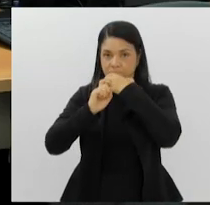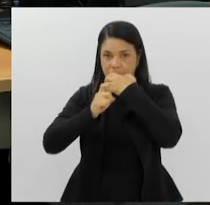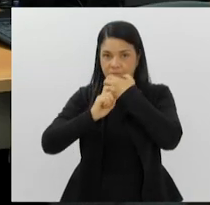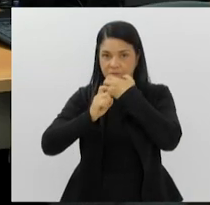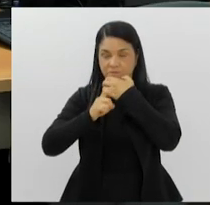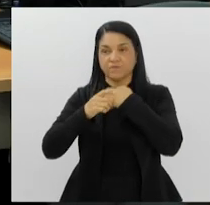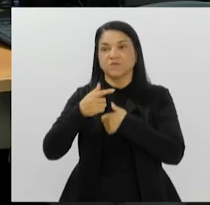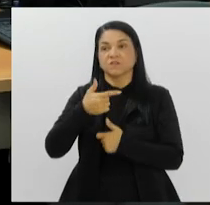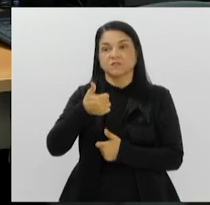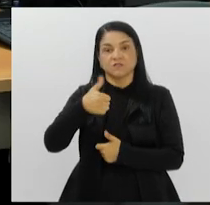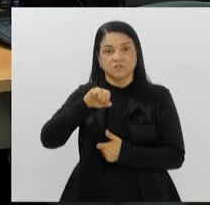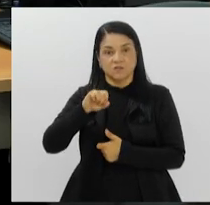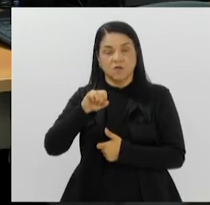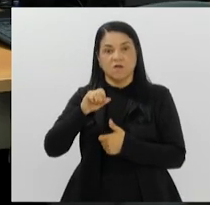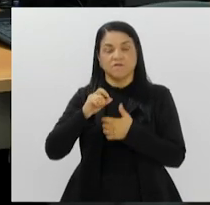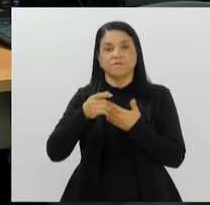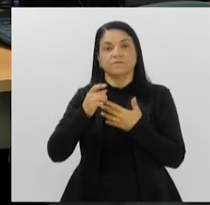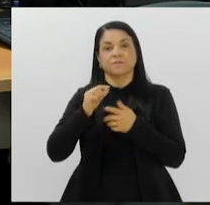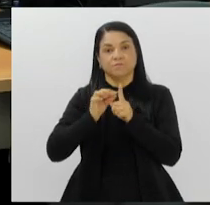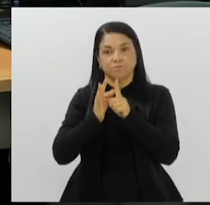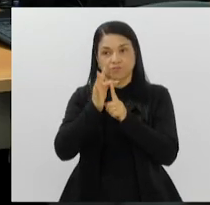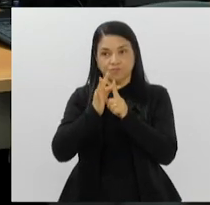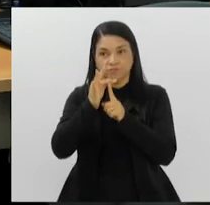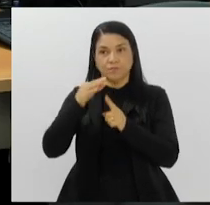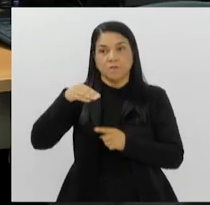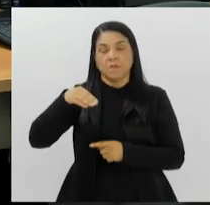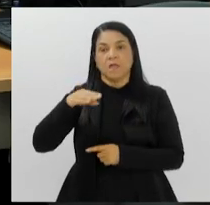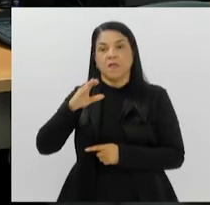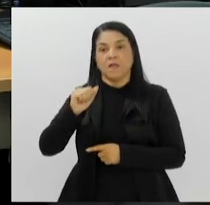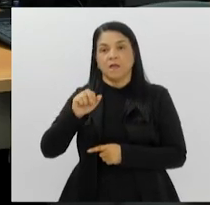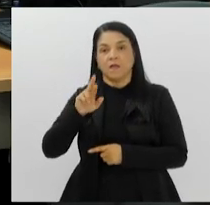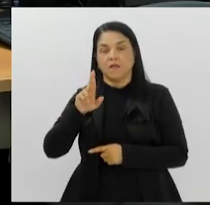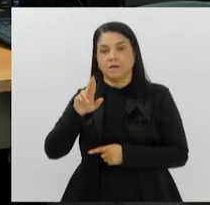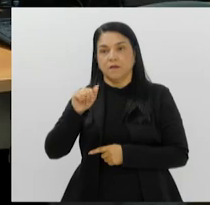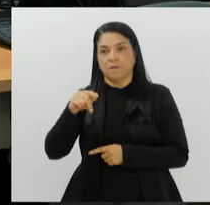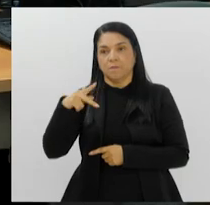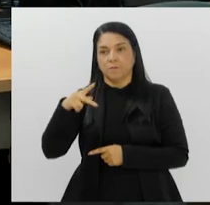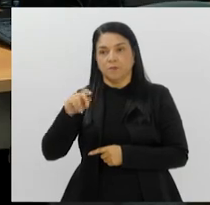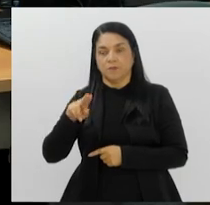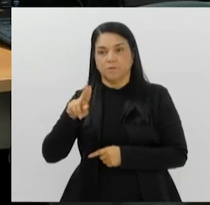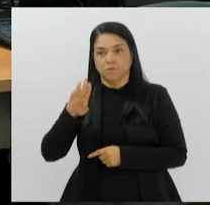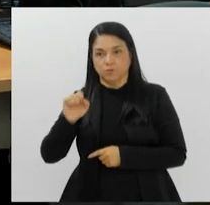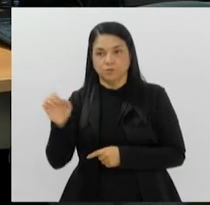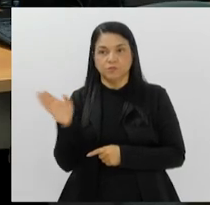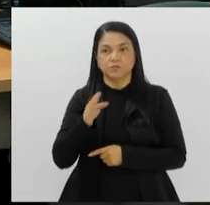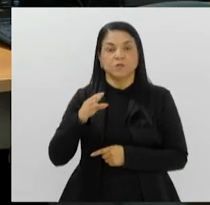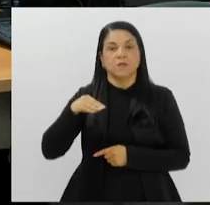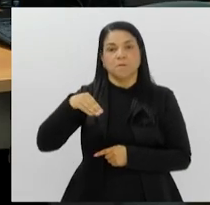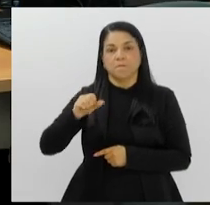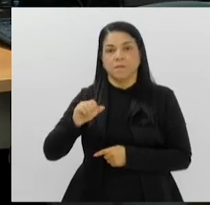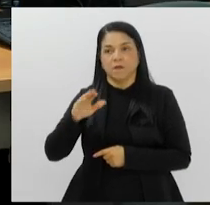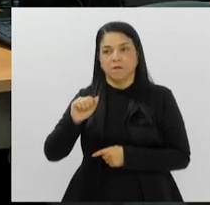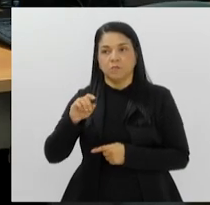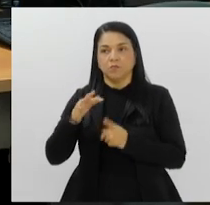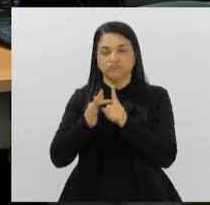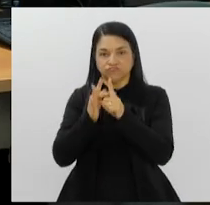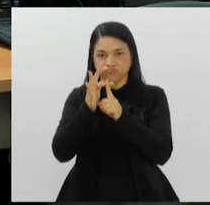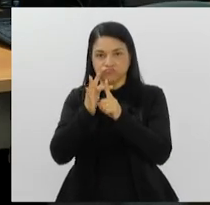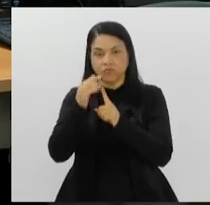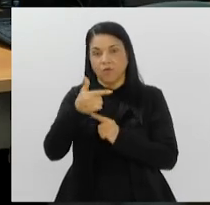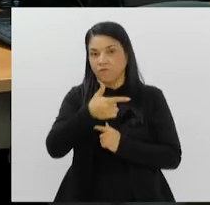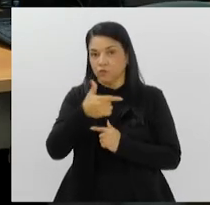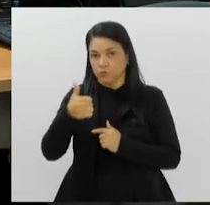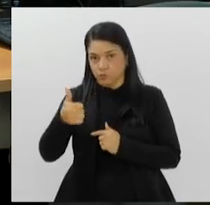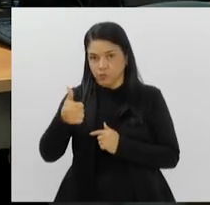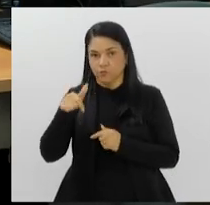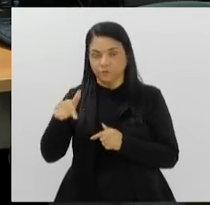graus. Carapebus e Conceição de Macabu está nublado, os dois cidades com 21 graus. Cidades no norte fluminense. Vamos